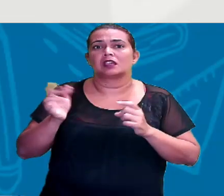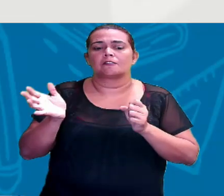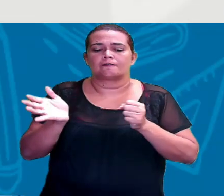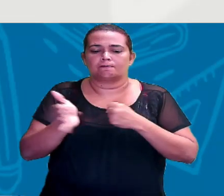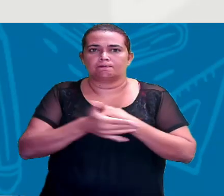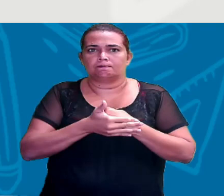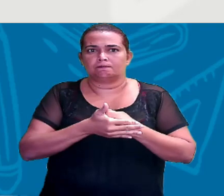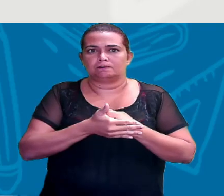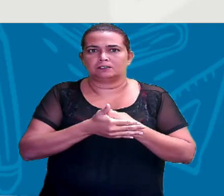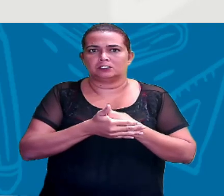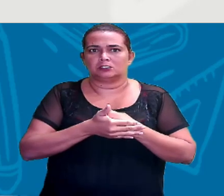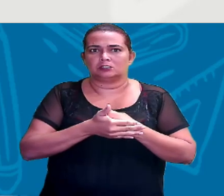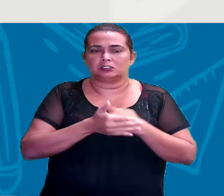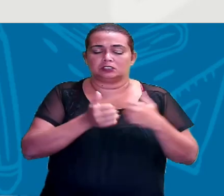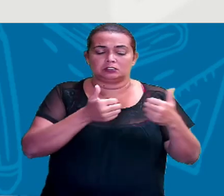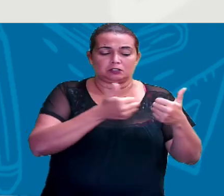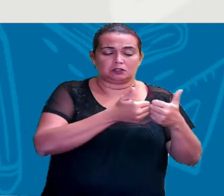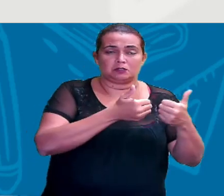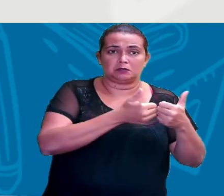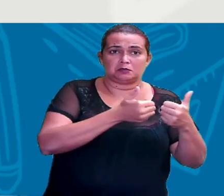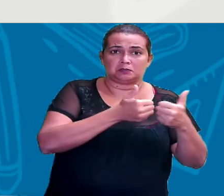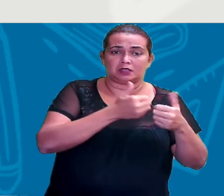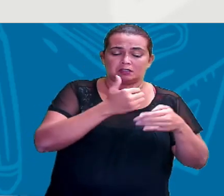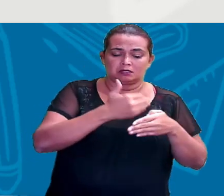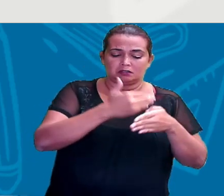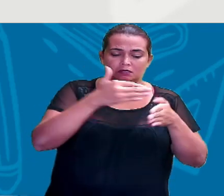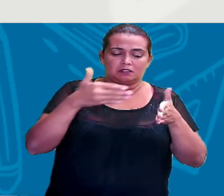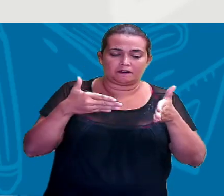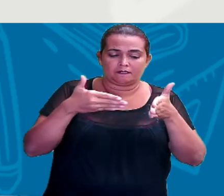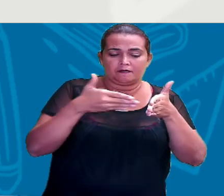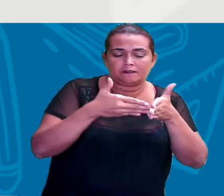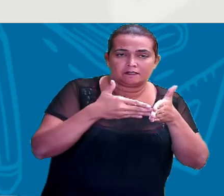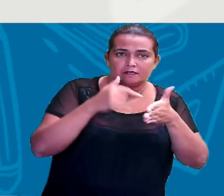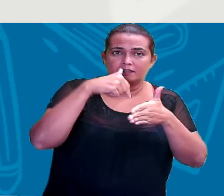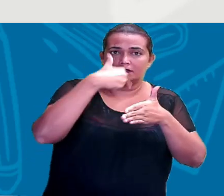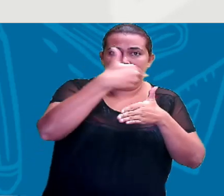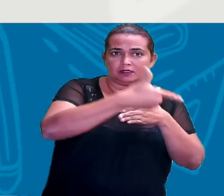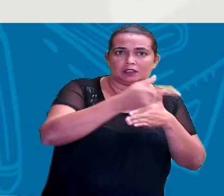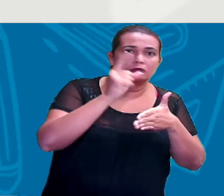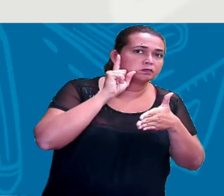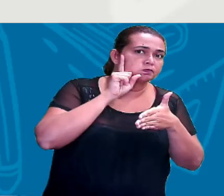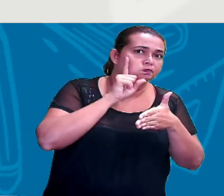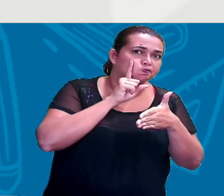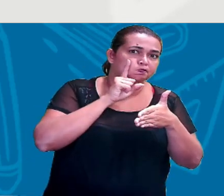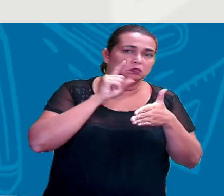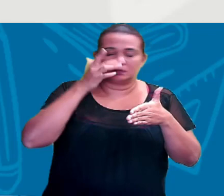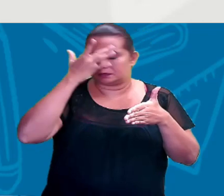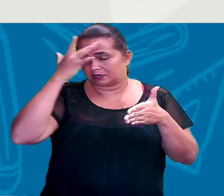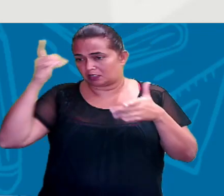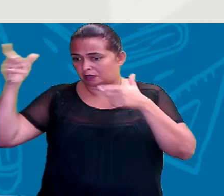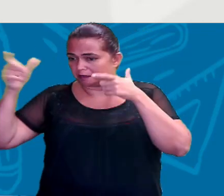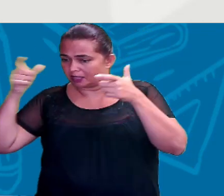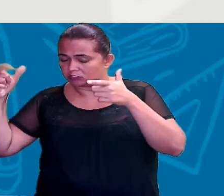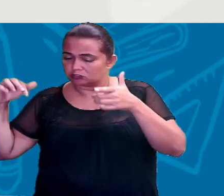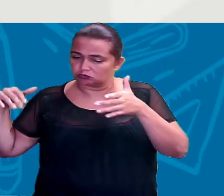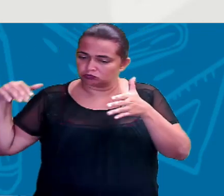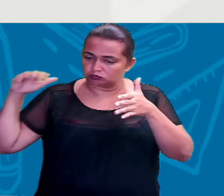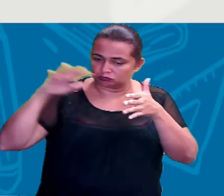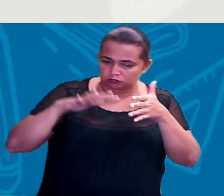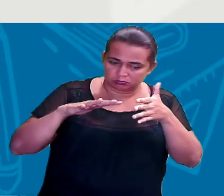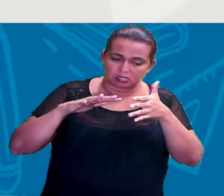né, pela sua proximidade ali, em uma grande área de fronteira com os Estados Unidos, né,